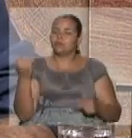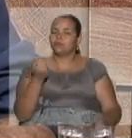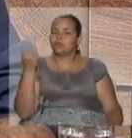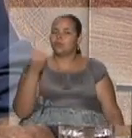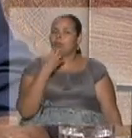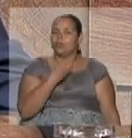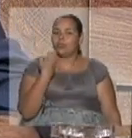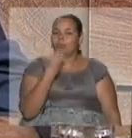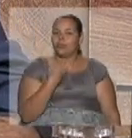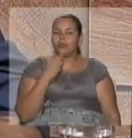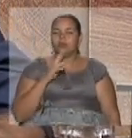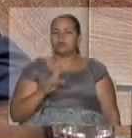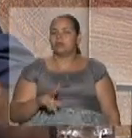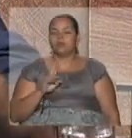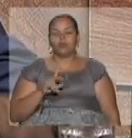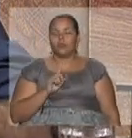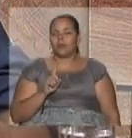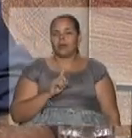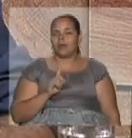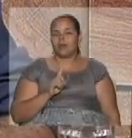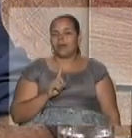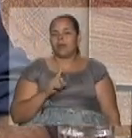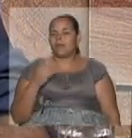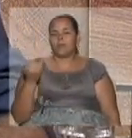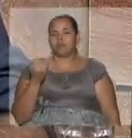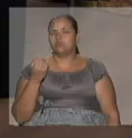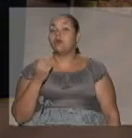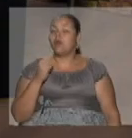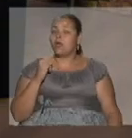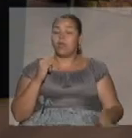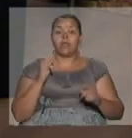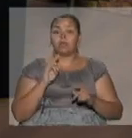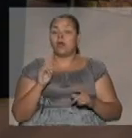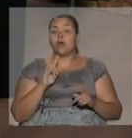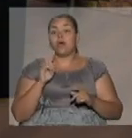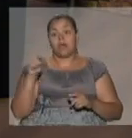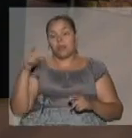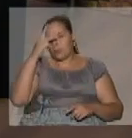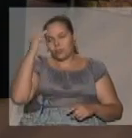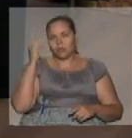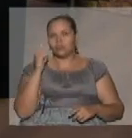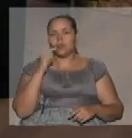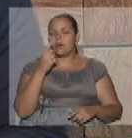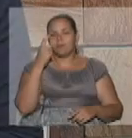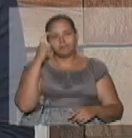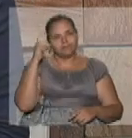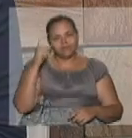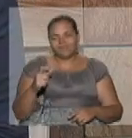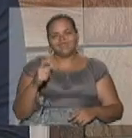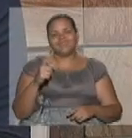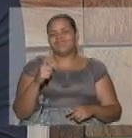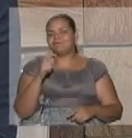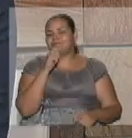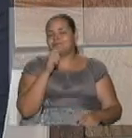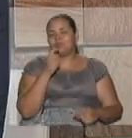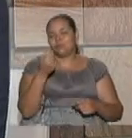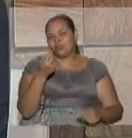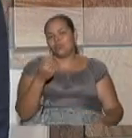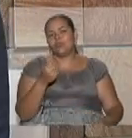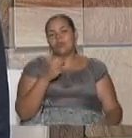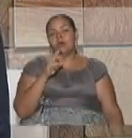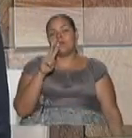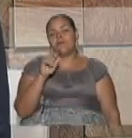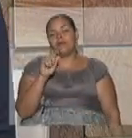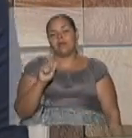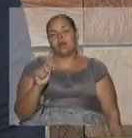da música, não é que a música em si não tem importância, é que não estão dando a importância devida. E que deveríamos dar mesmo, né? Vila